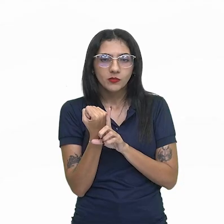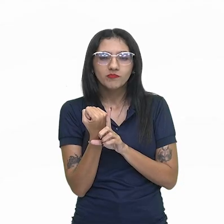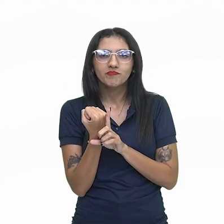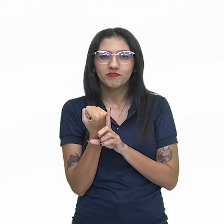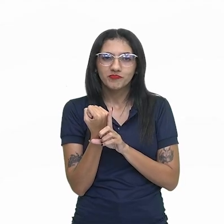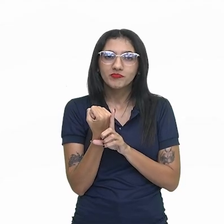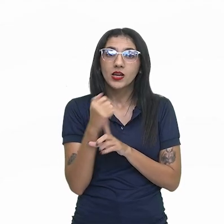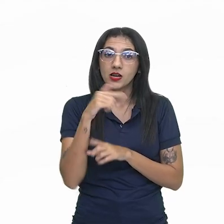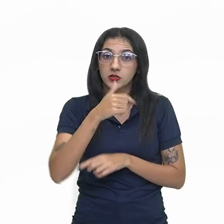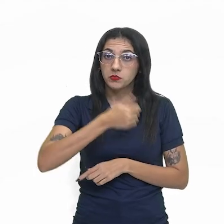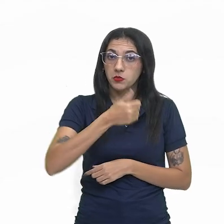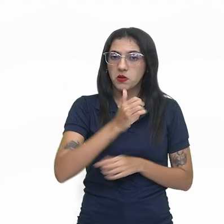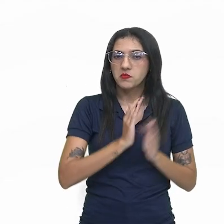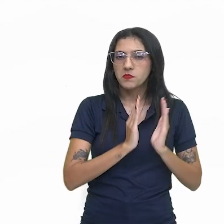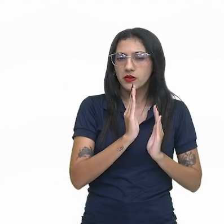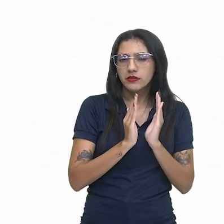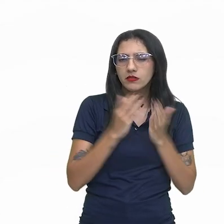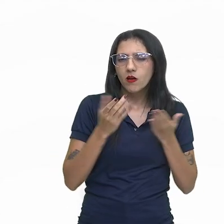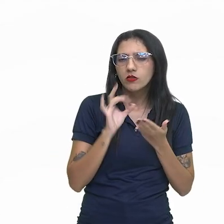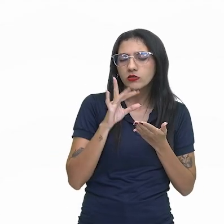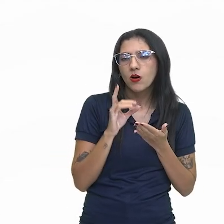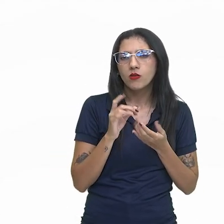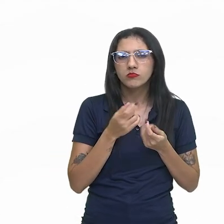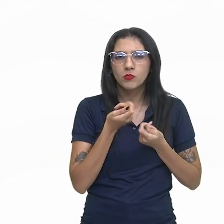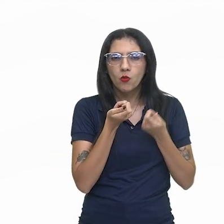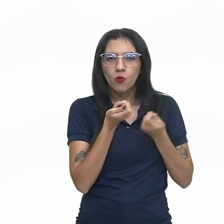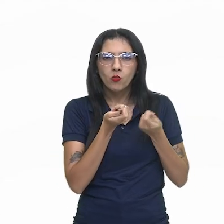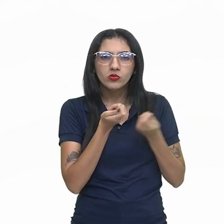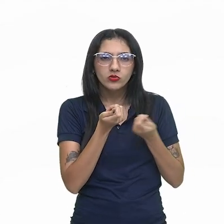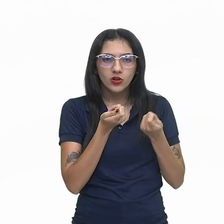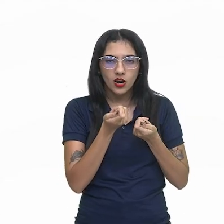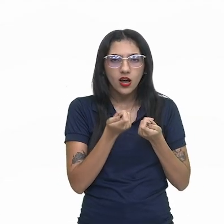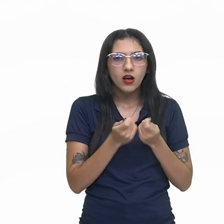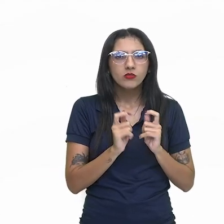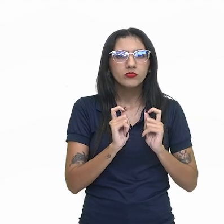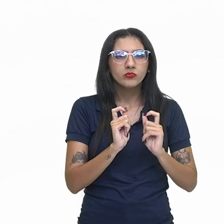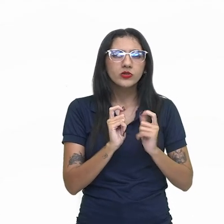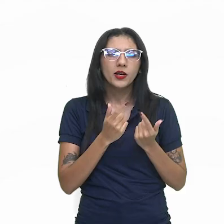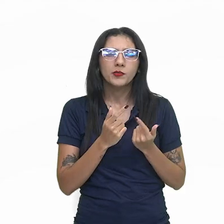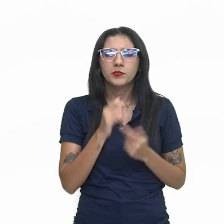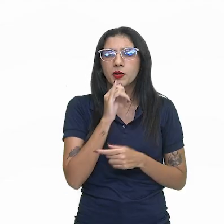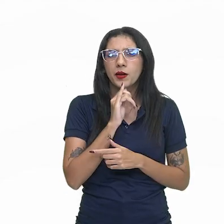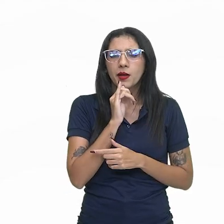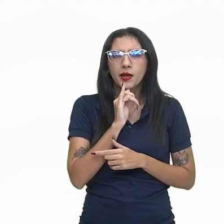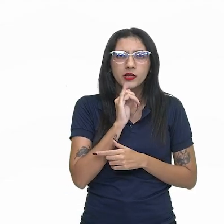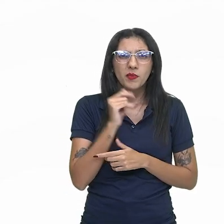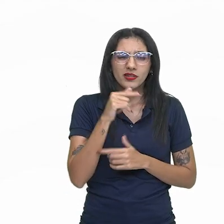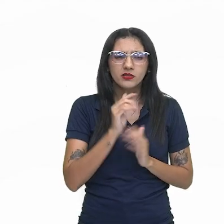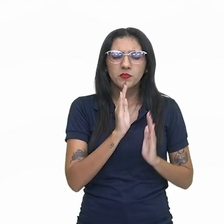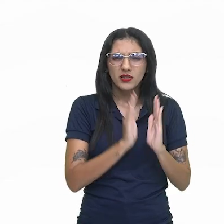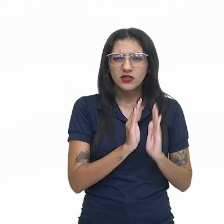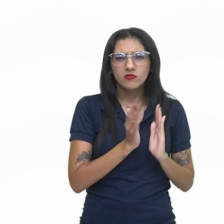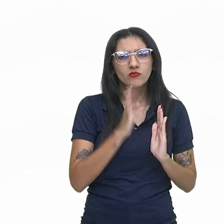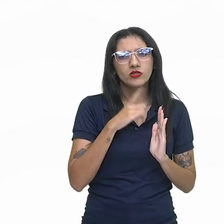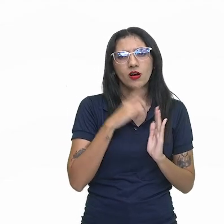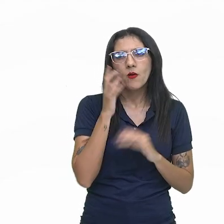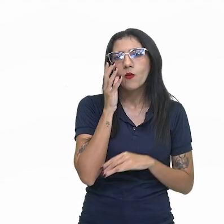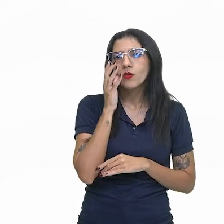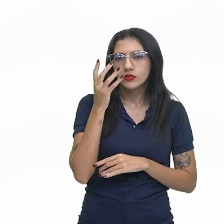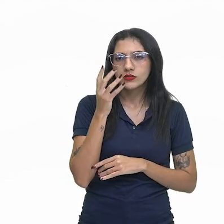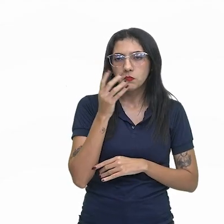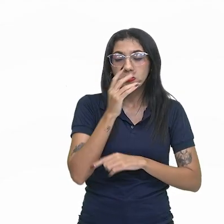nesse primeiro momento, buscando a manutenção do status quo, isto é, da situação que está aí, né?